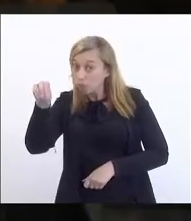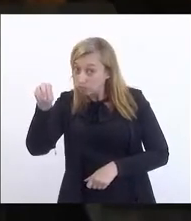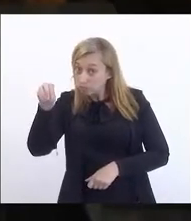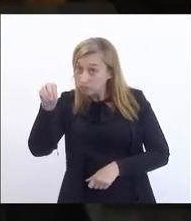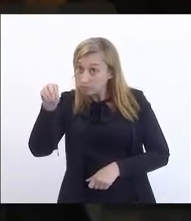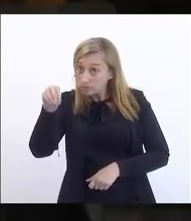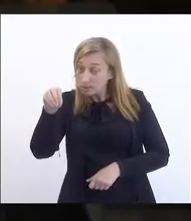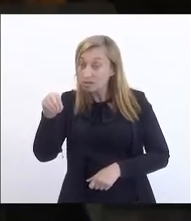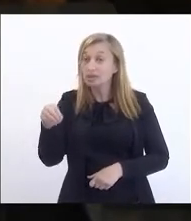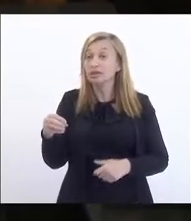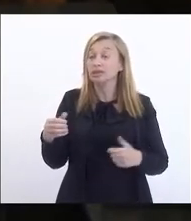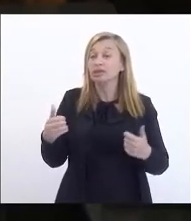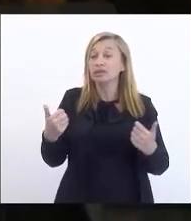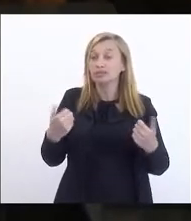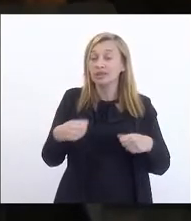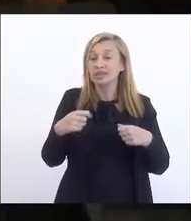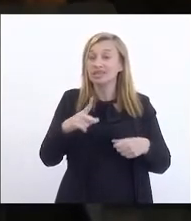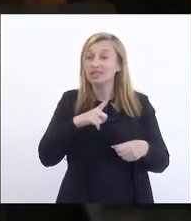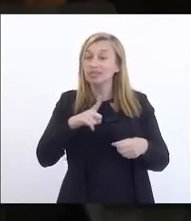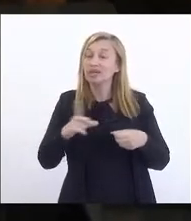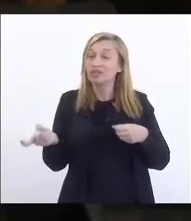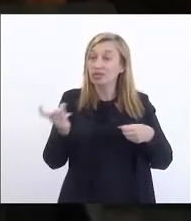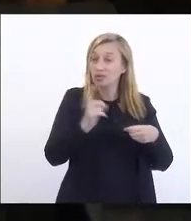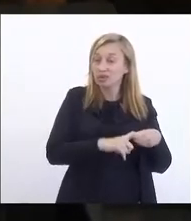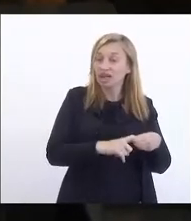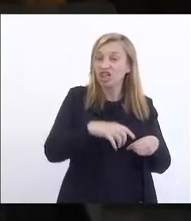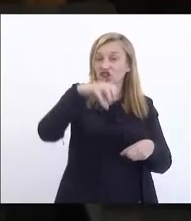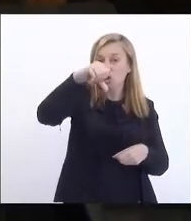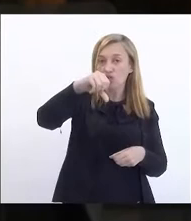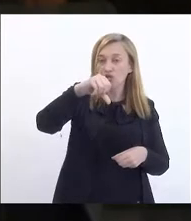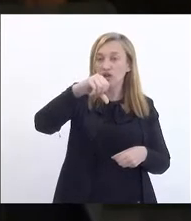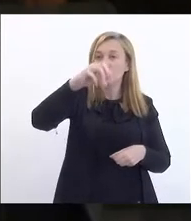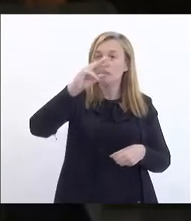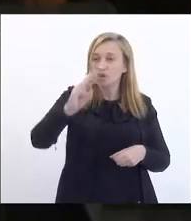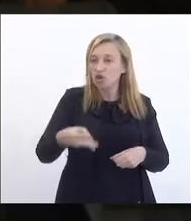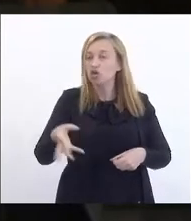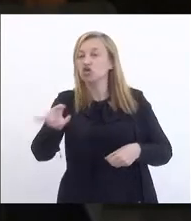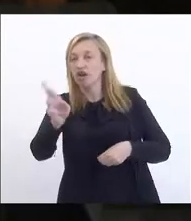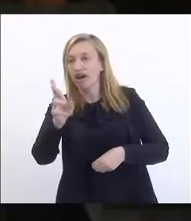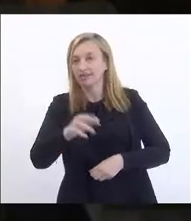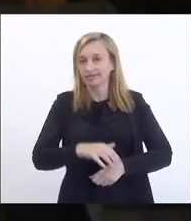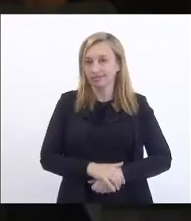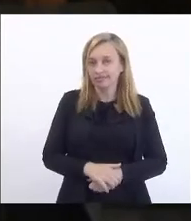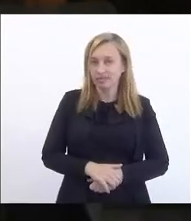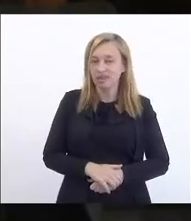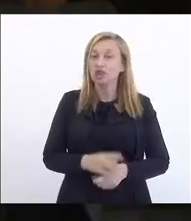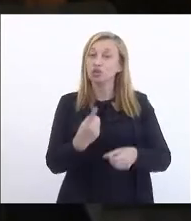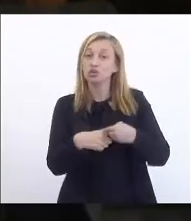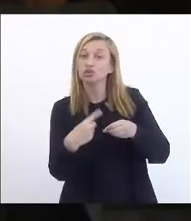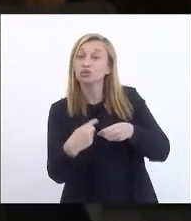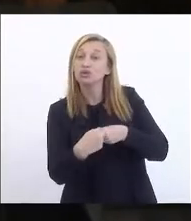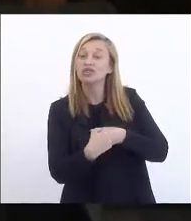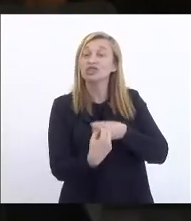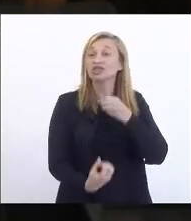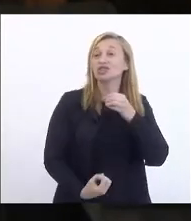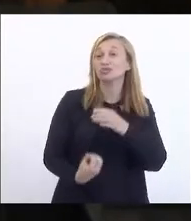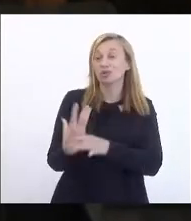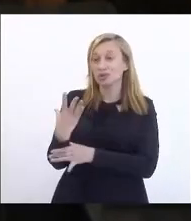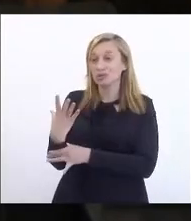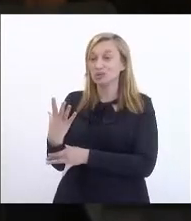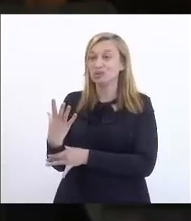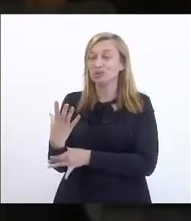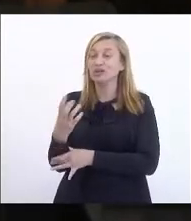teria também que recuperar nove bilhões de reais e os municípios produtores